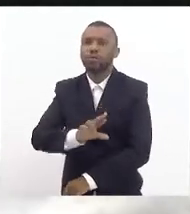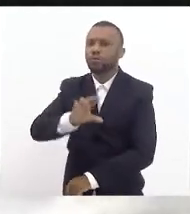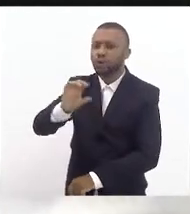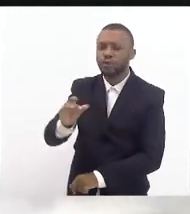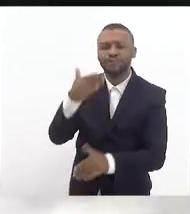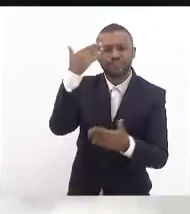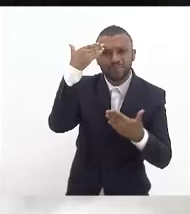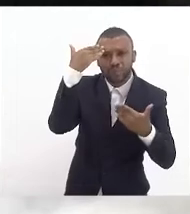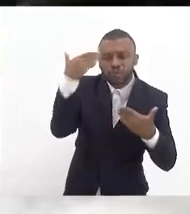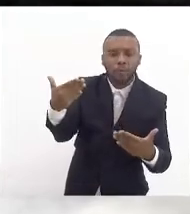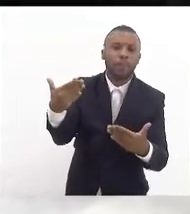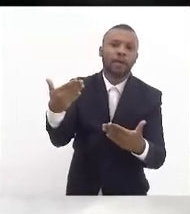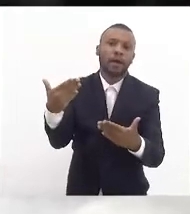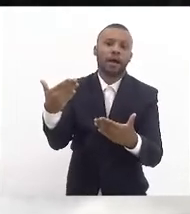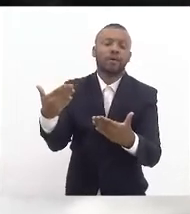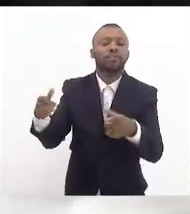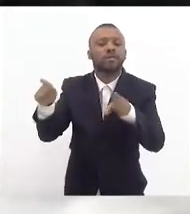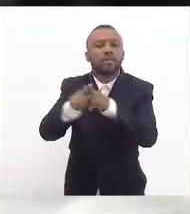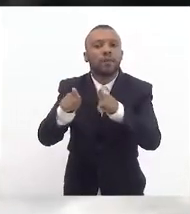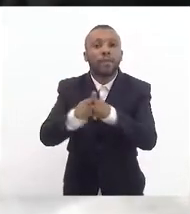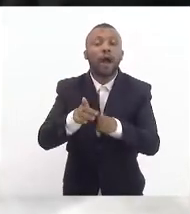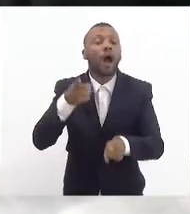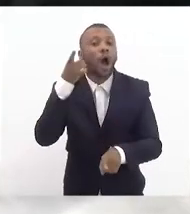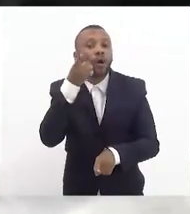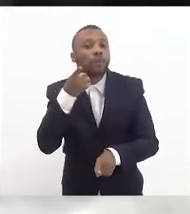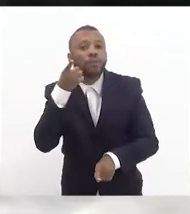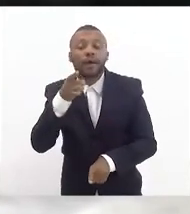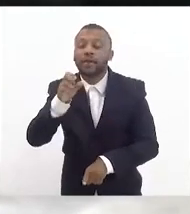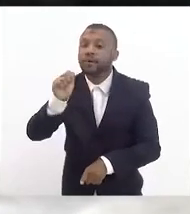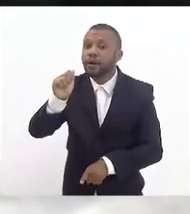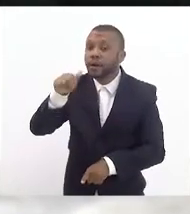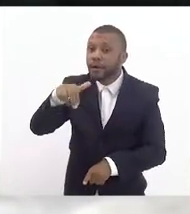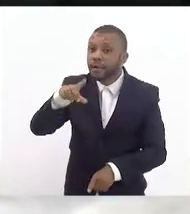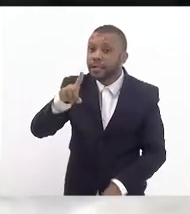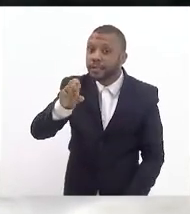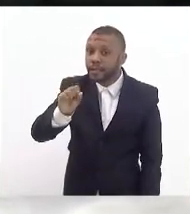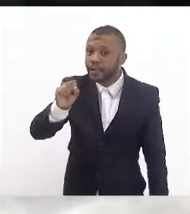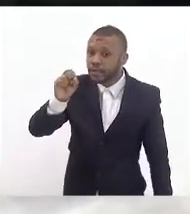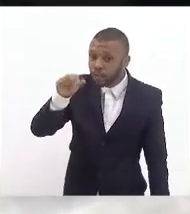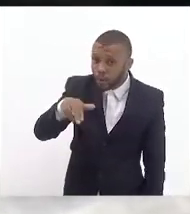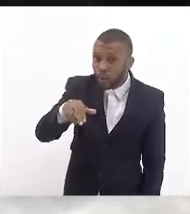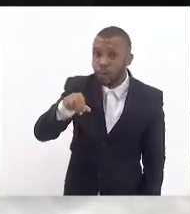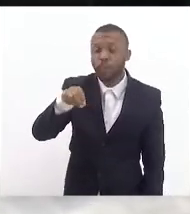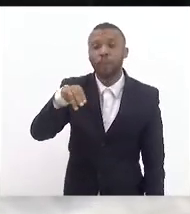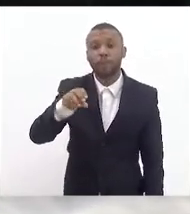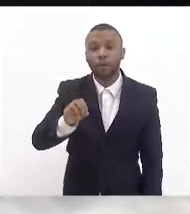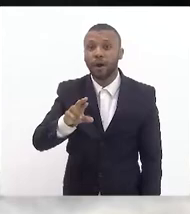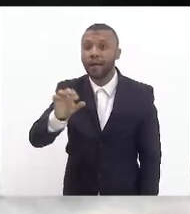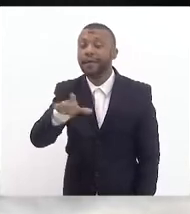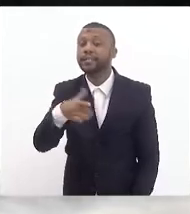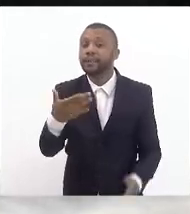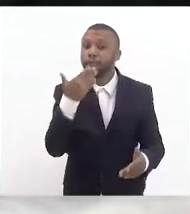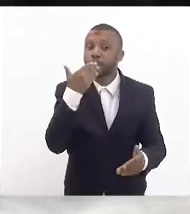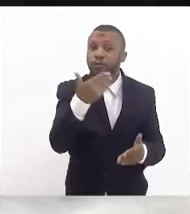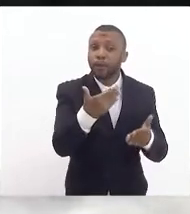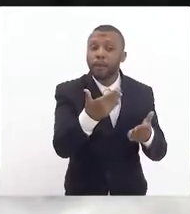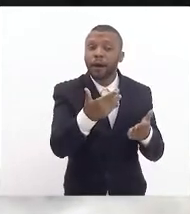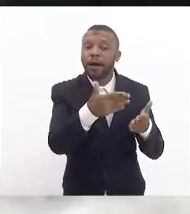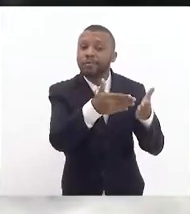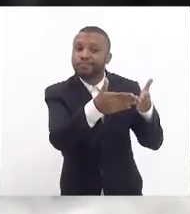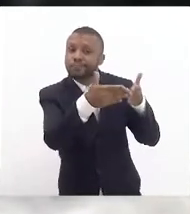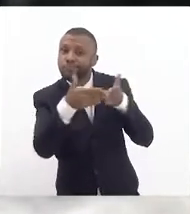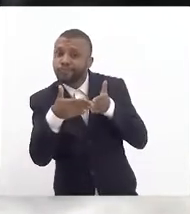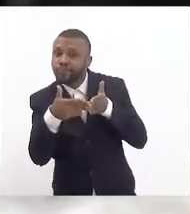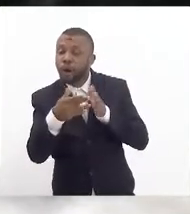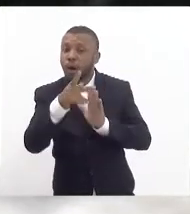Muito obrigado ainda ao deputado Anderson Moraes, que retirou o seu PL de pauta para que